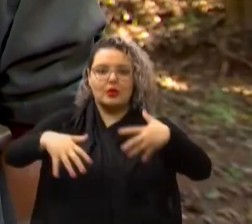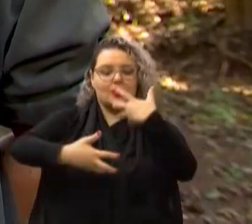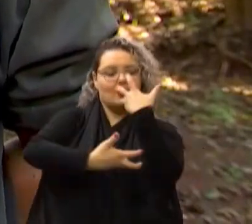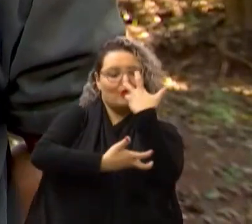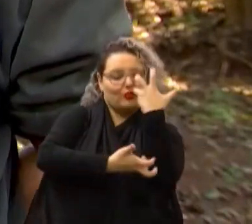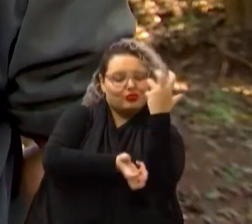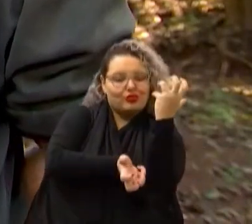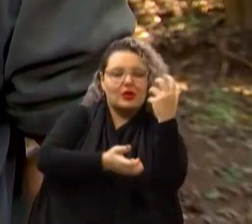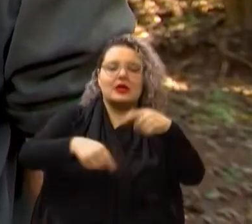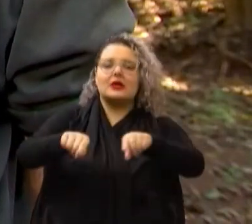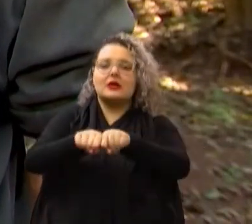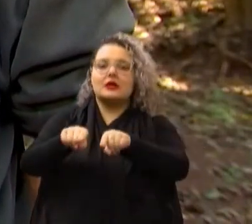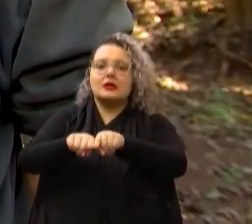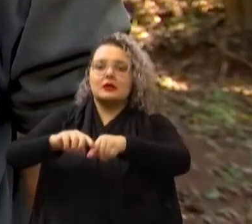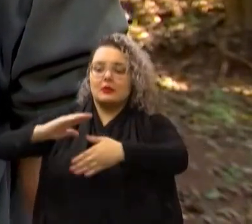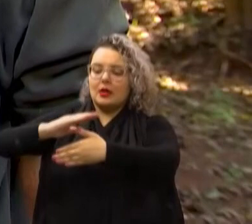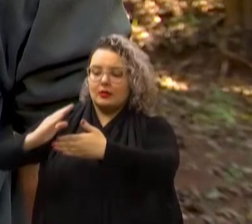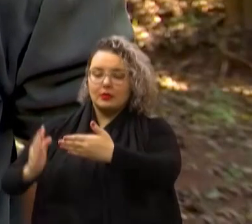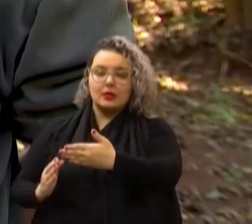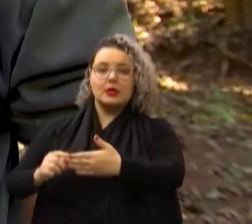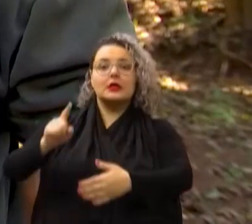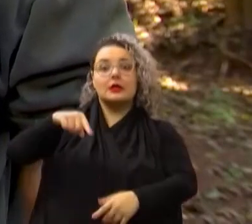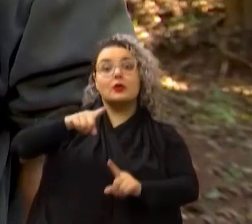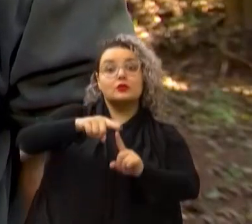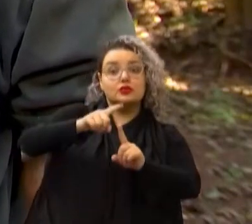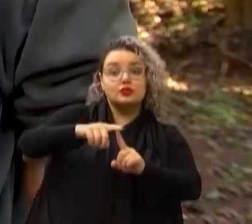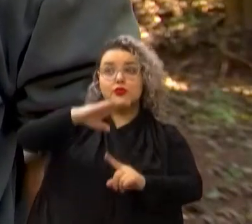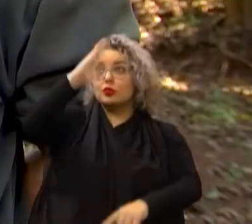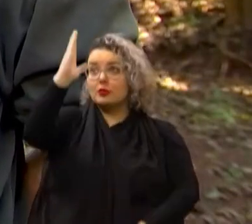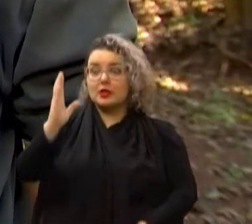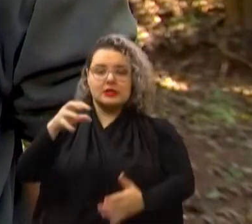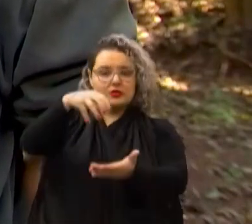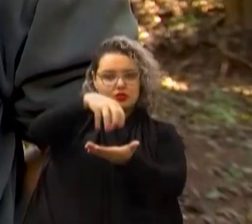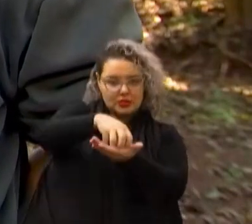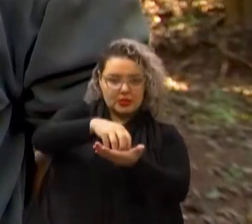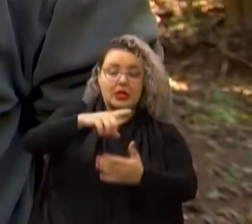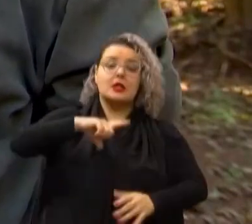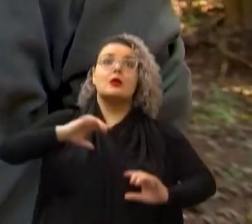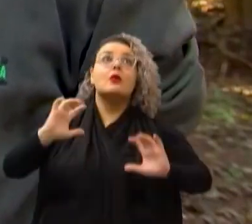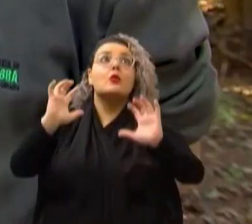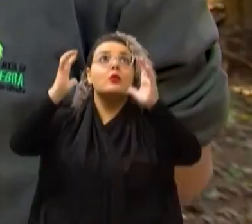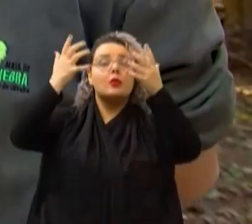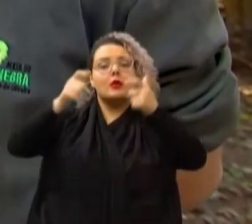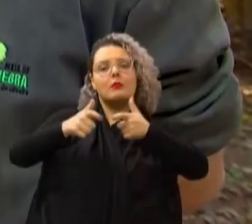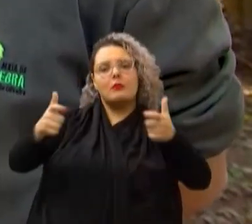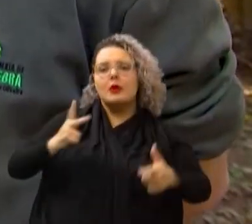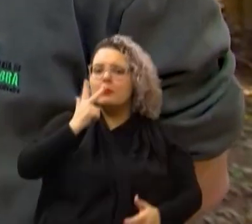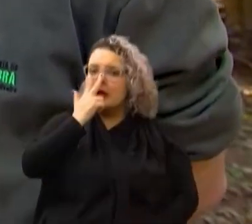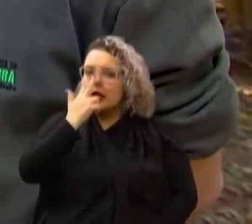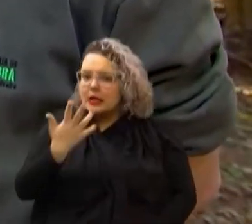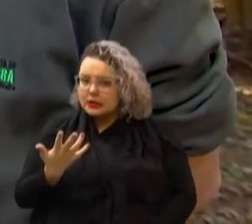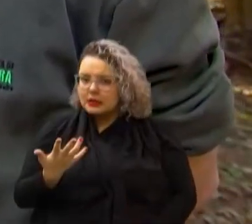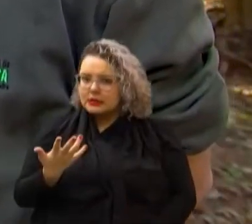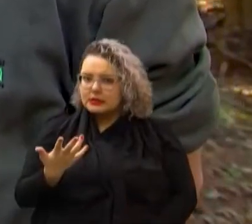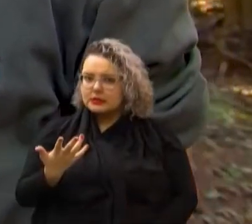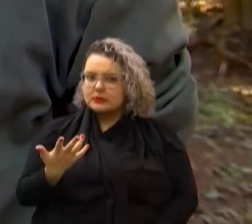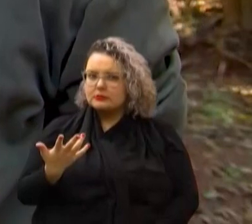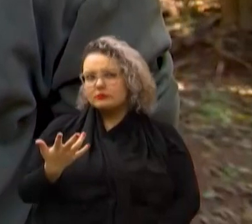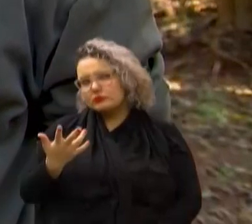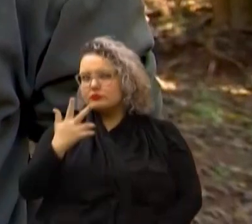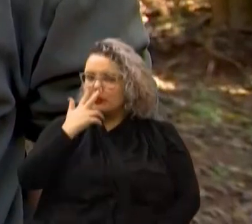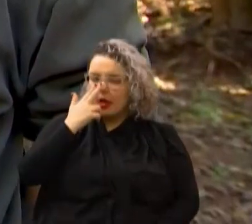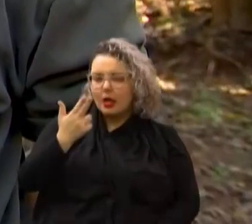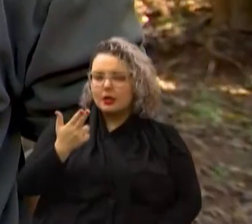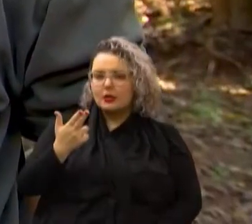entre a Mata Atlântica e o Cerrado, que é a vegetação típica do Brasil Central, né? Então a gente tem um clima aqui muito